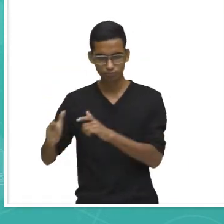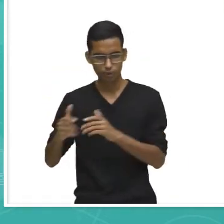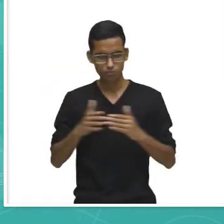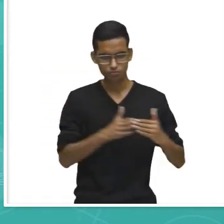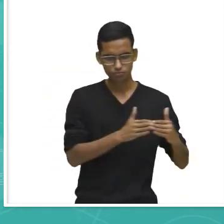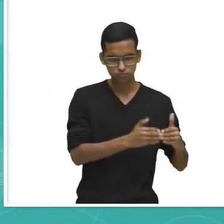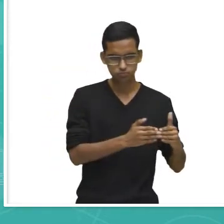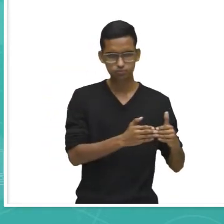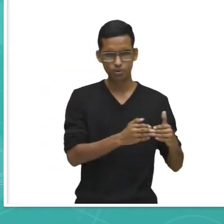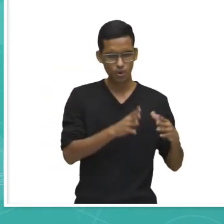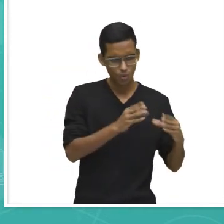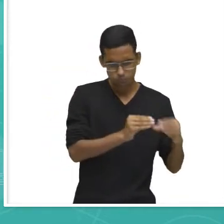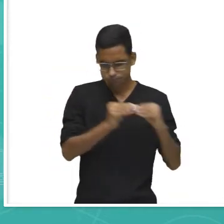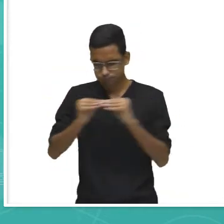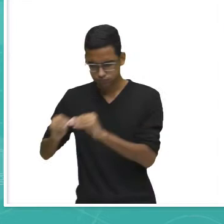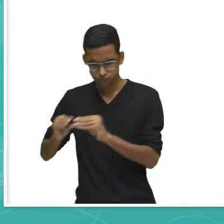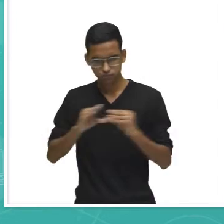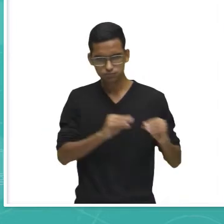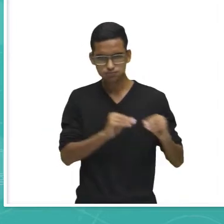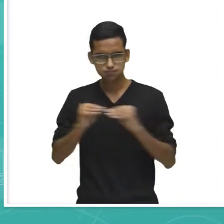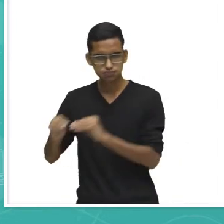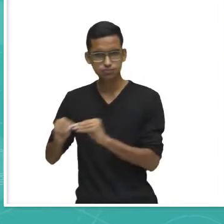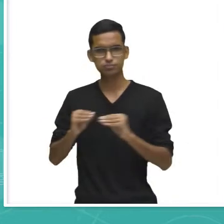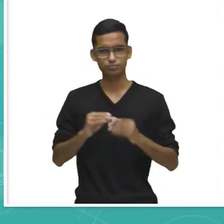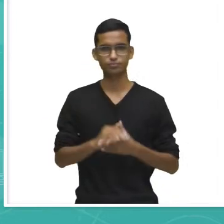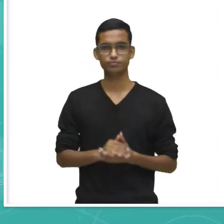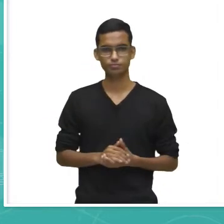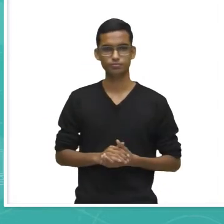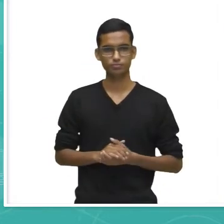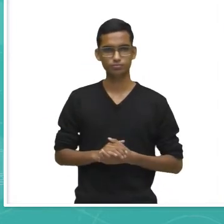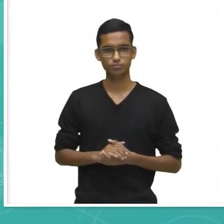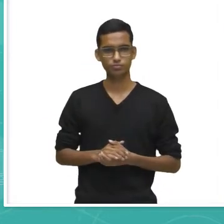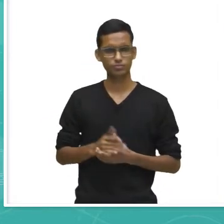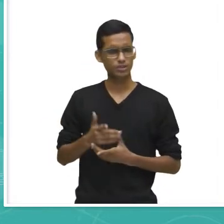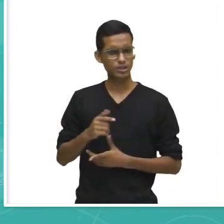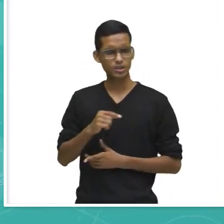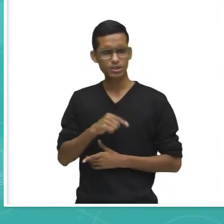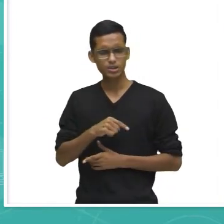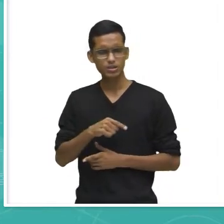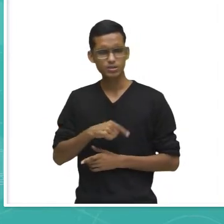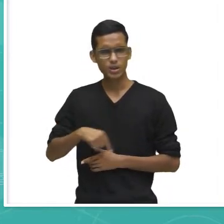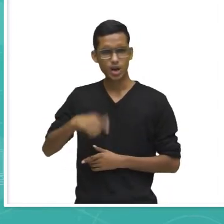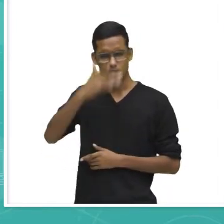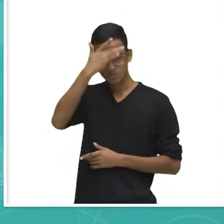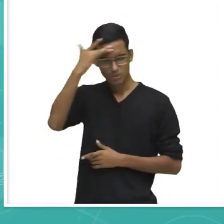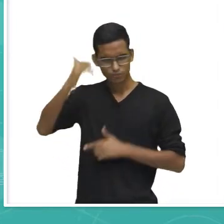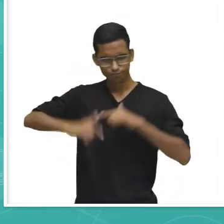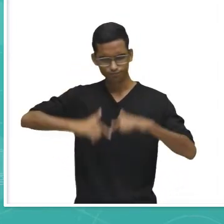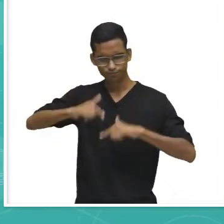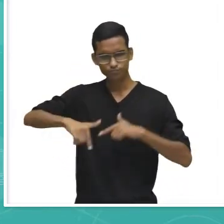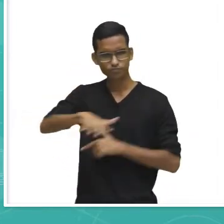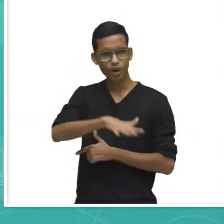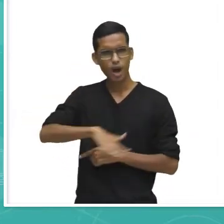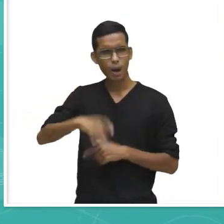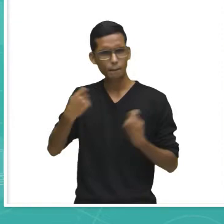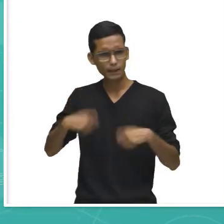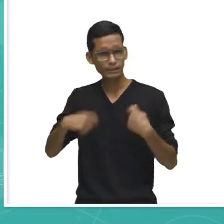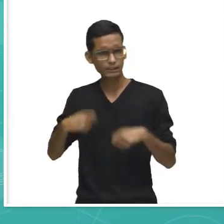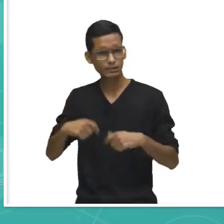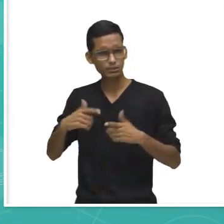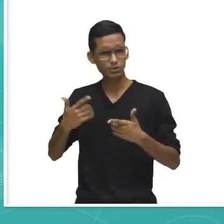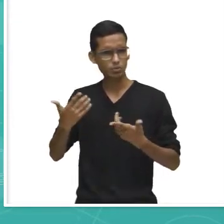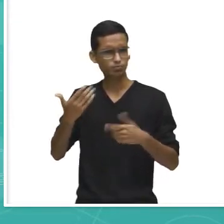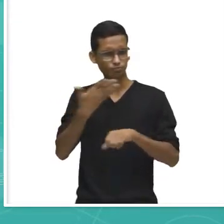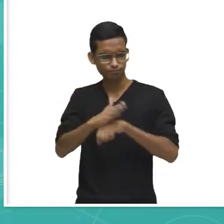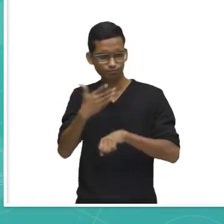E eu pergunto a vocês, será que eles precisam fazer algum tipo de exercício físico ou de atividade